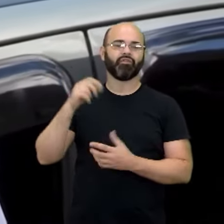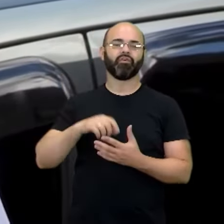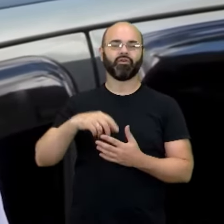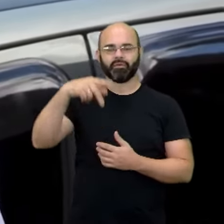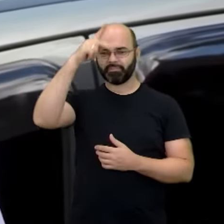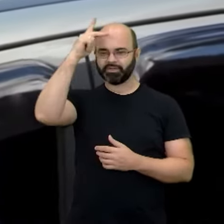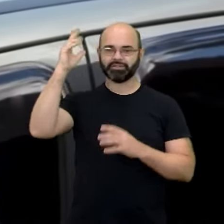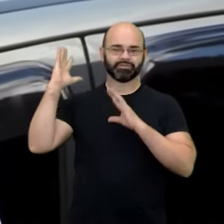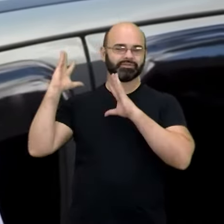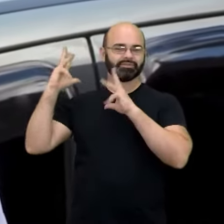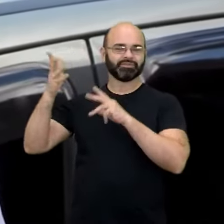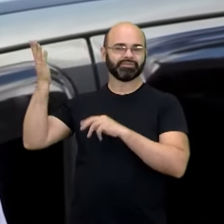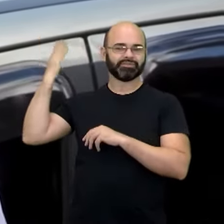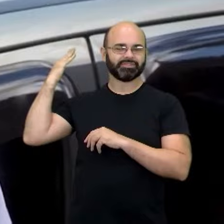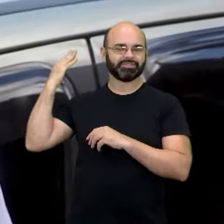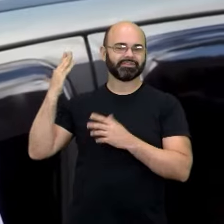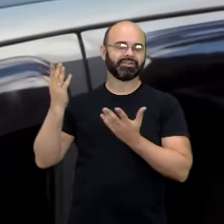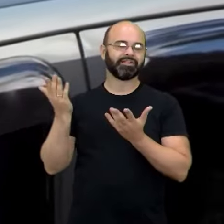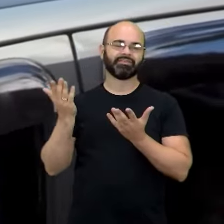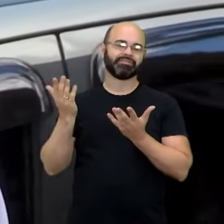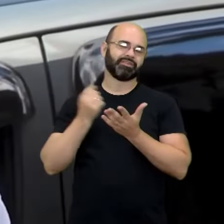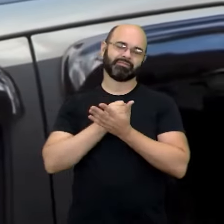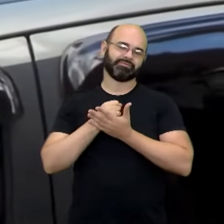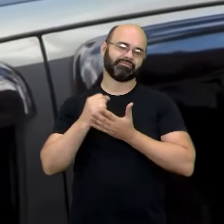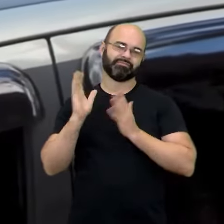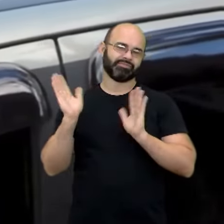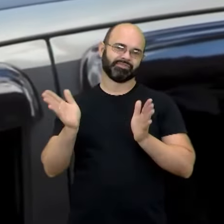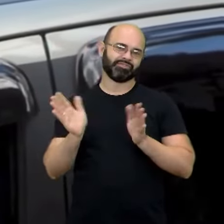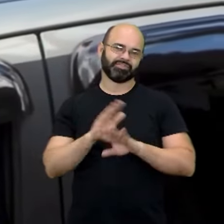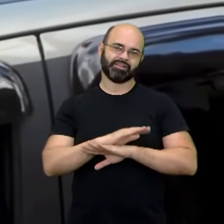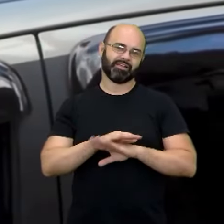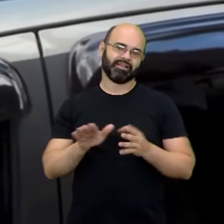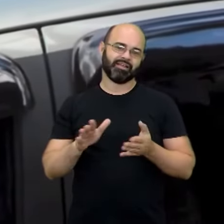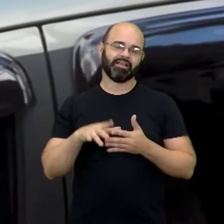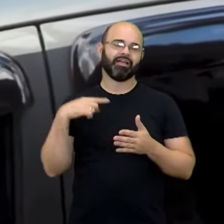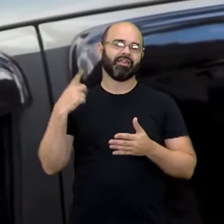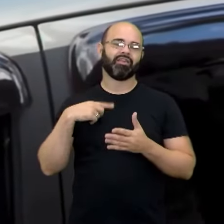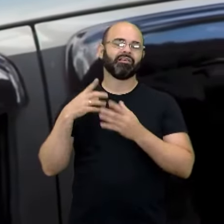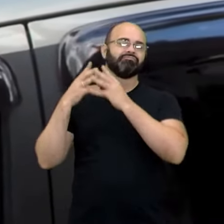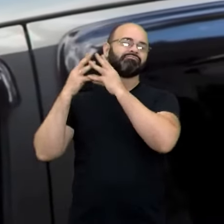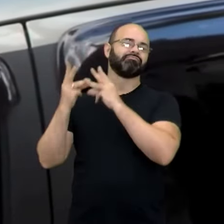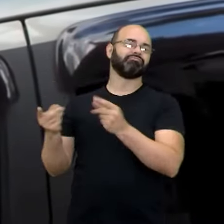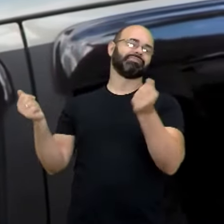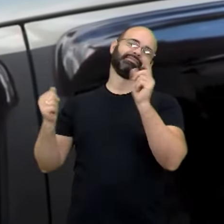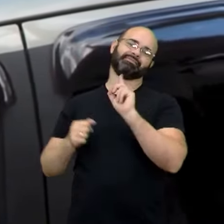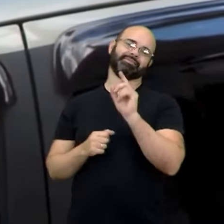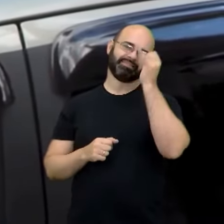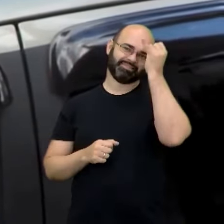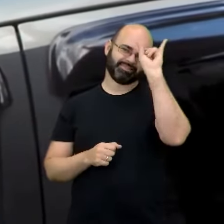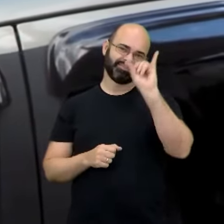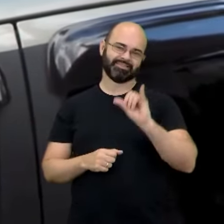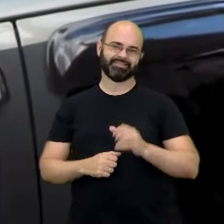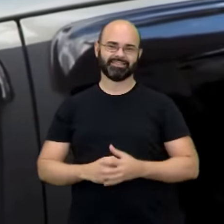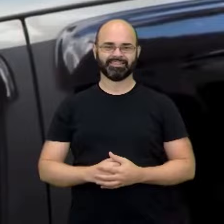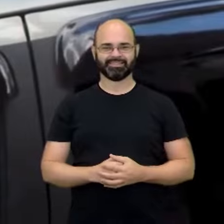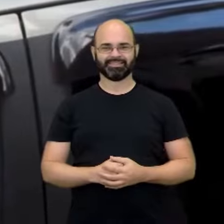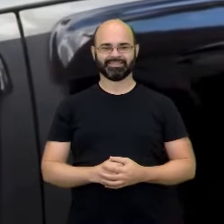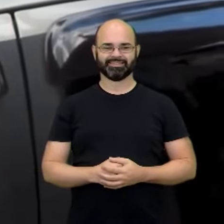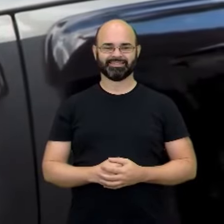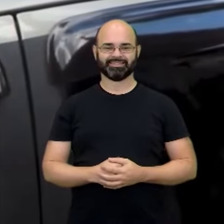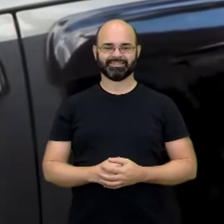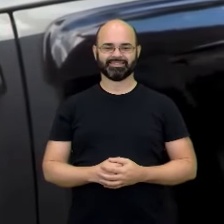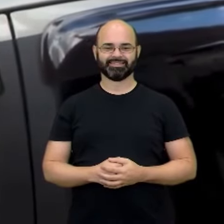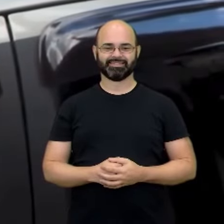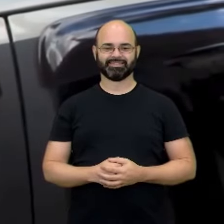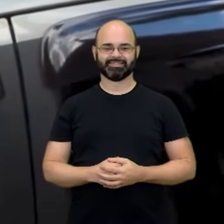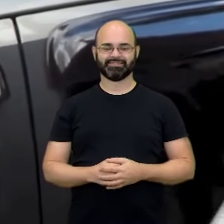mundo junto, né? Todo mundo já se foi. Então acho que a gente não deve deixar terminar isso, né? Então você pode ver que